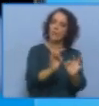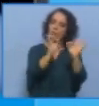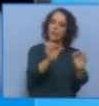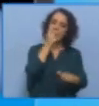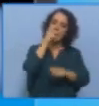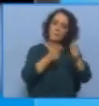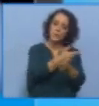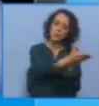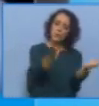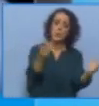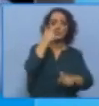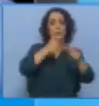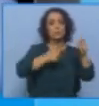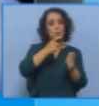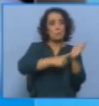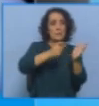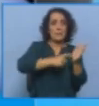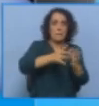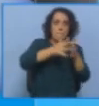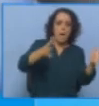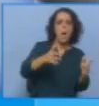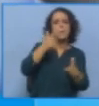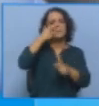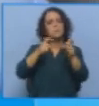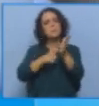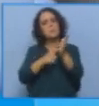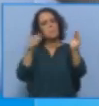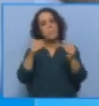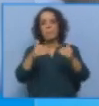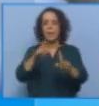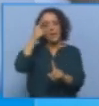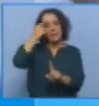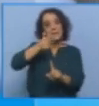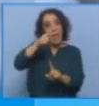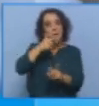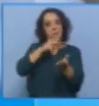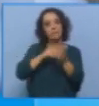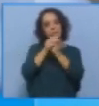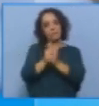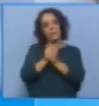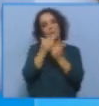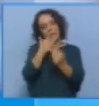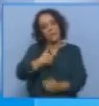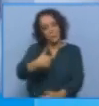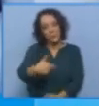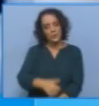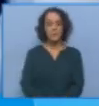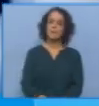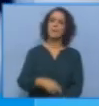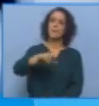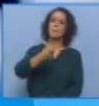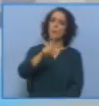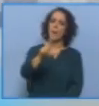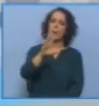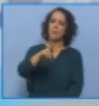nosso lado. Os que precisam mais, os que precisam menos. Esse é o verdadeiro culto. Isso gostava de sublinhar e agradeço muito a pergunta. Ana Morjão, por